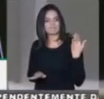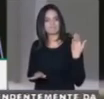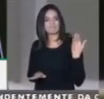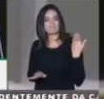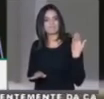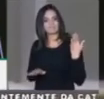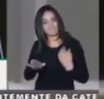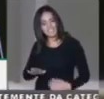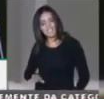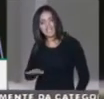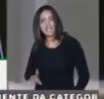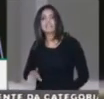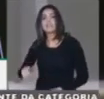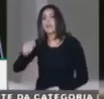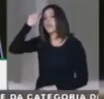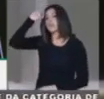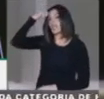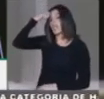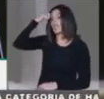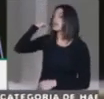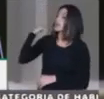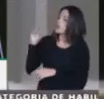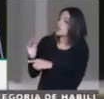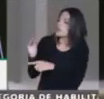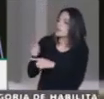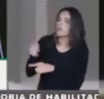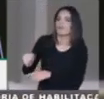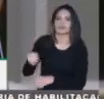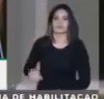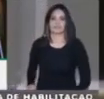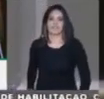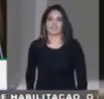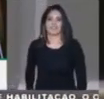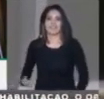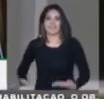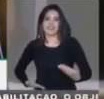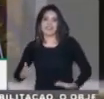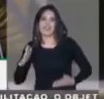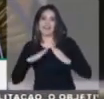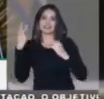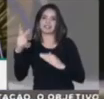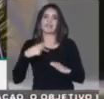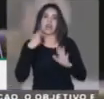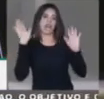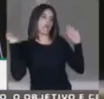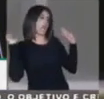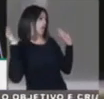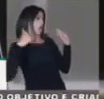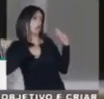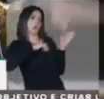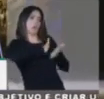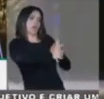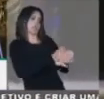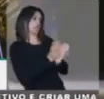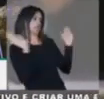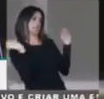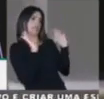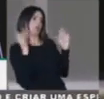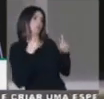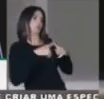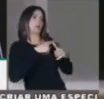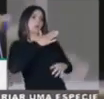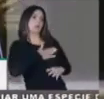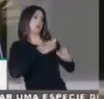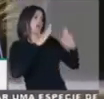uma negra passou para a sua casa e você pode dizer eu não sou racista porque lá em casa